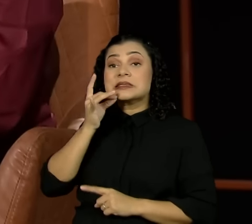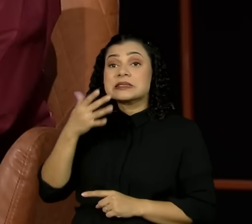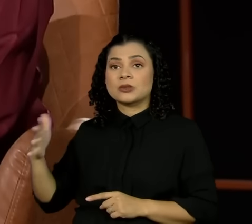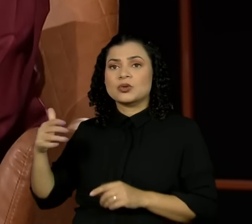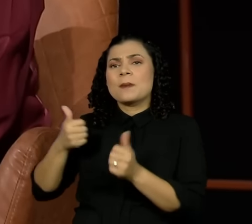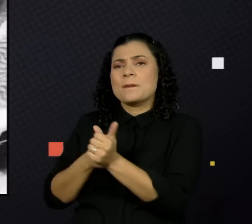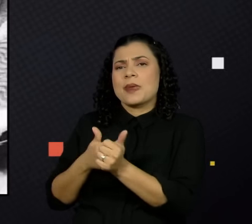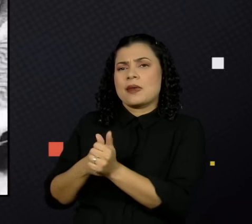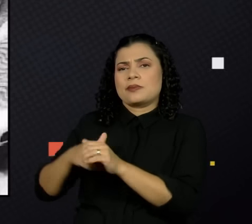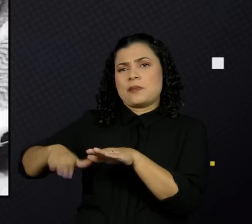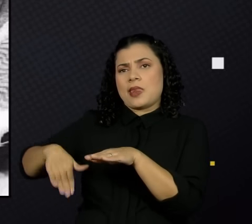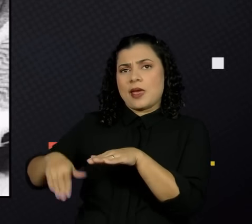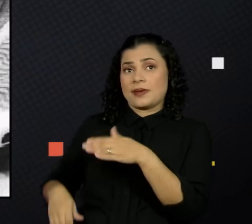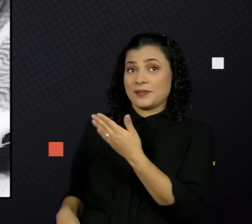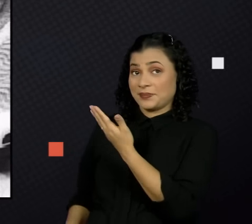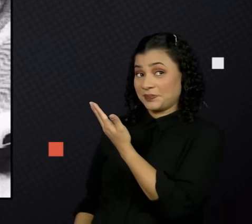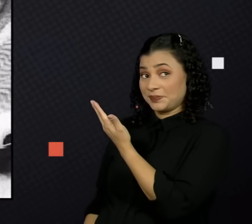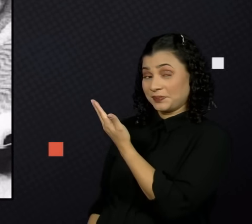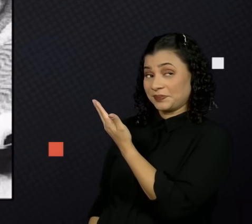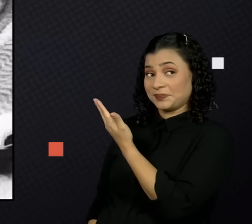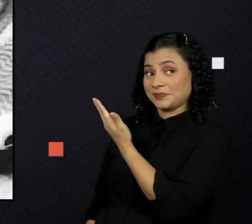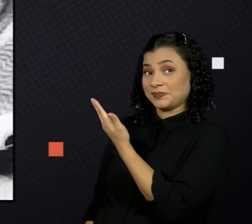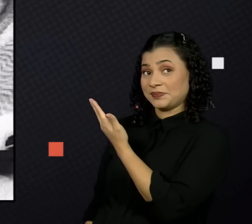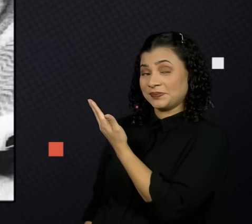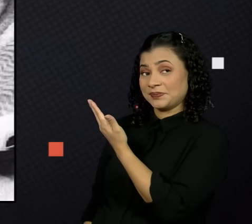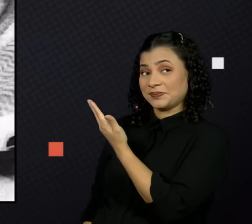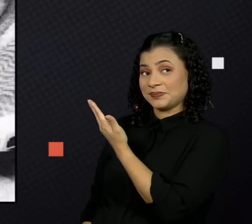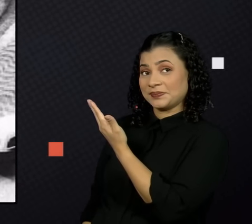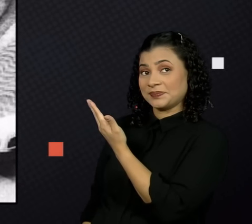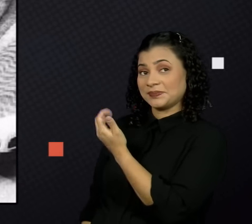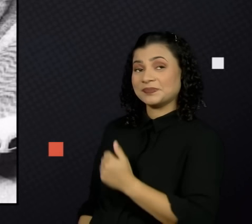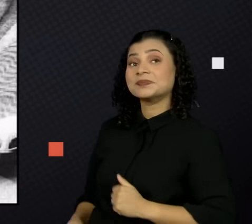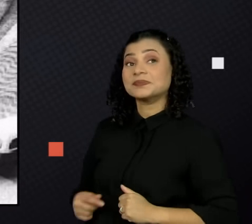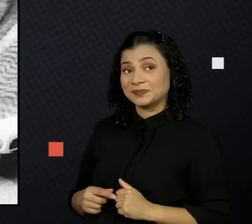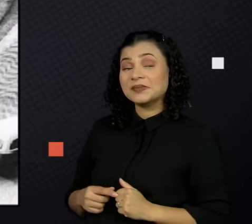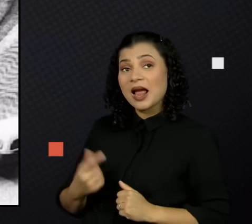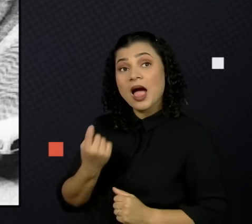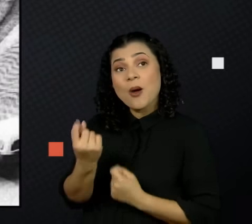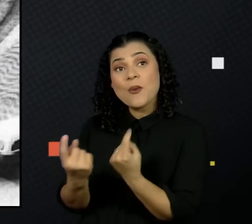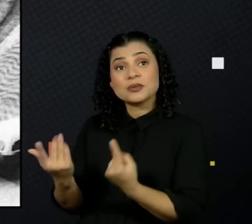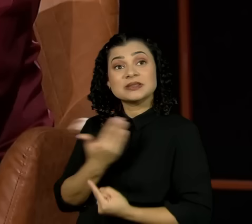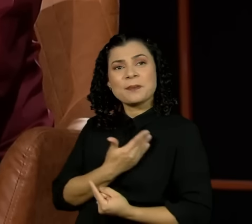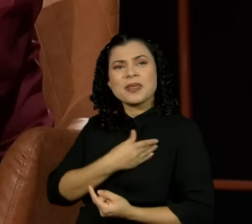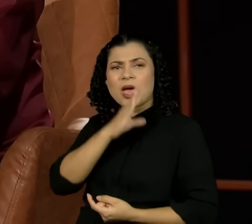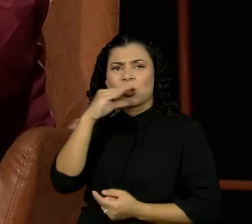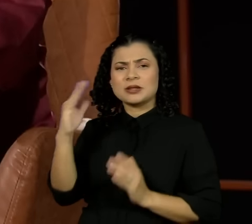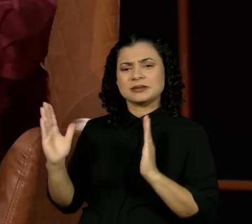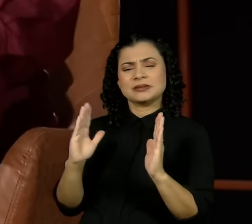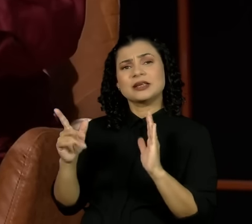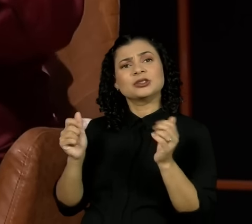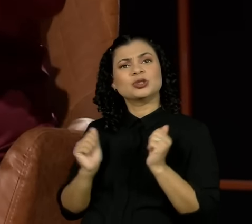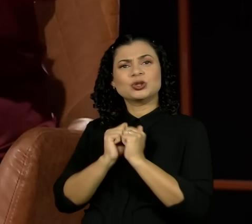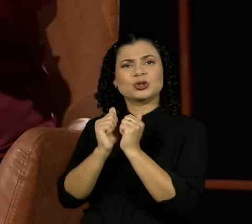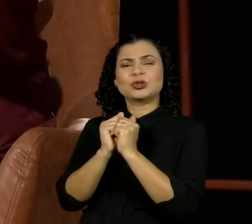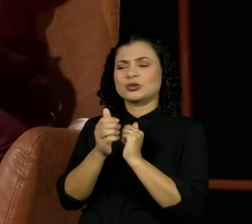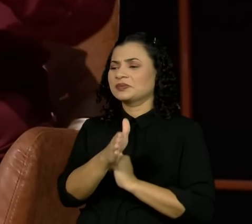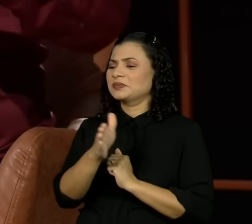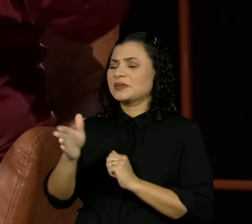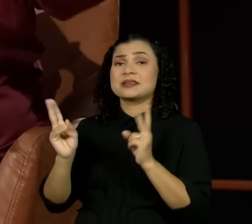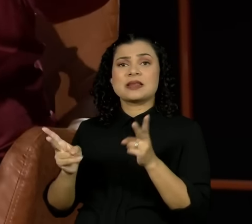Praça da Independência, e a gente andou, e meus amigos já, meio adolescentes e tal, andavam muito por ali, onde